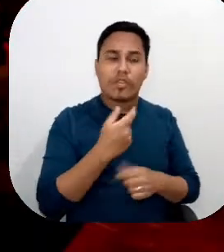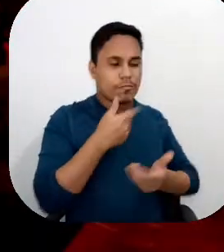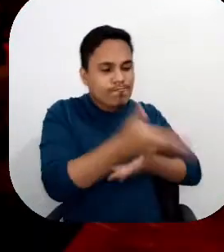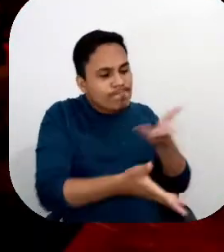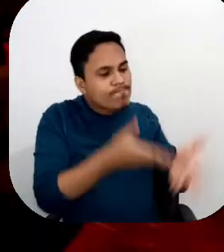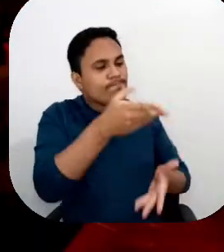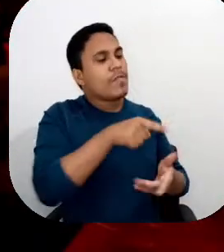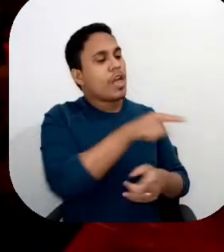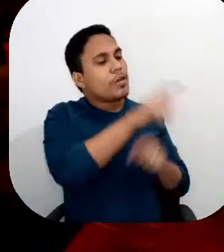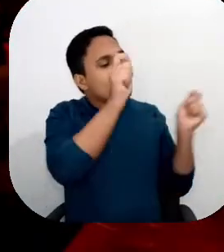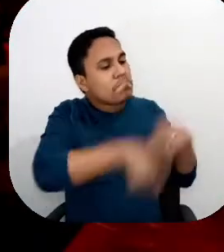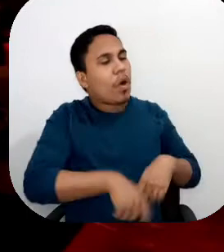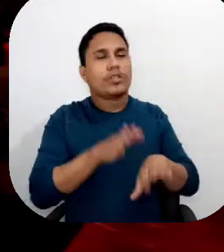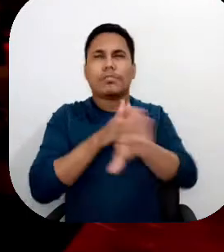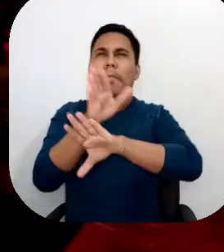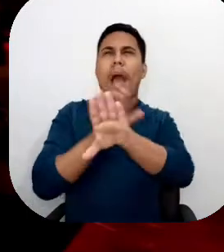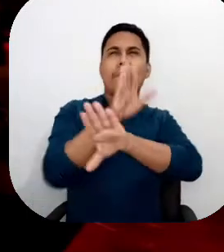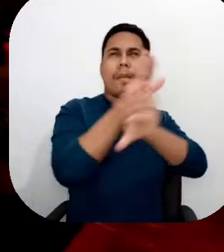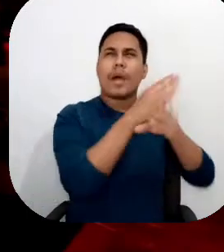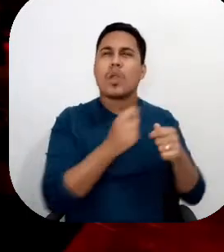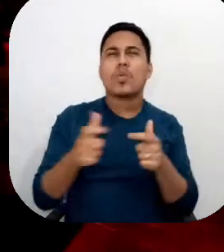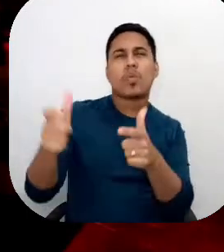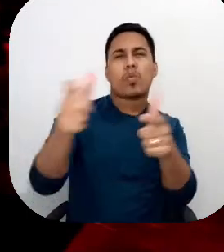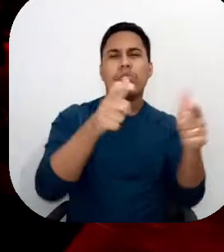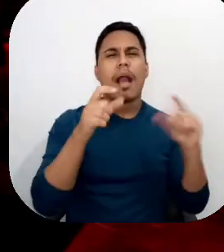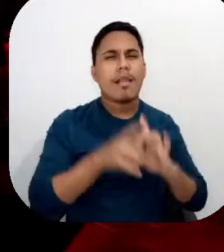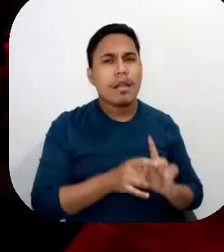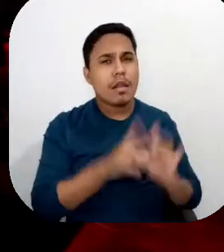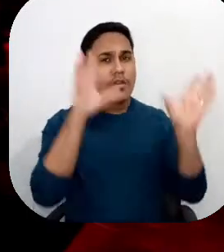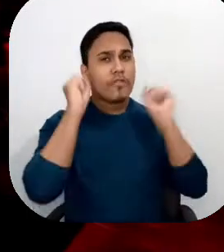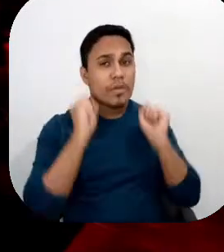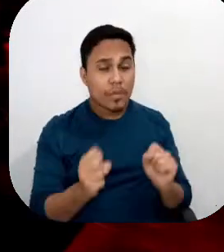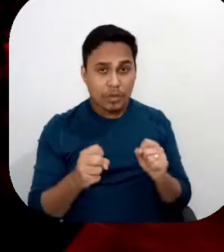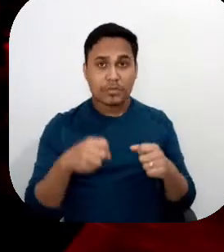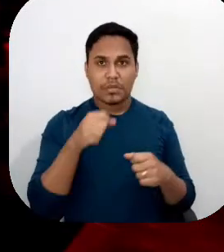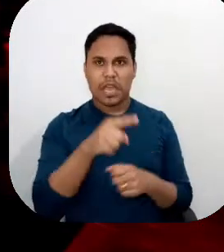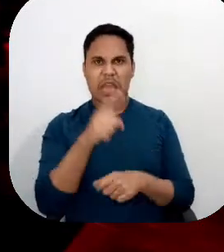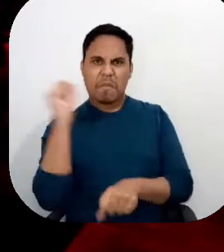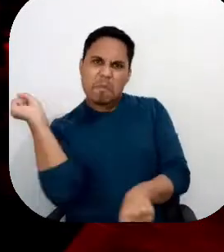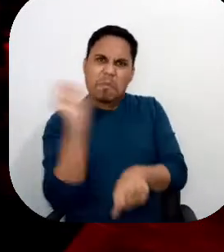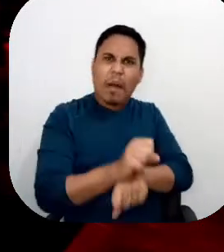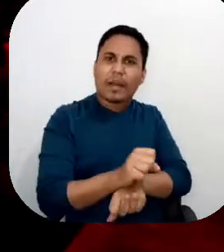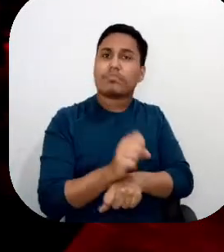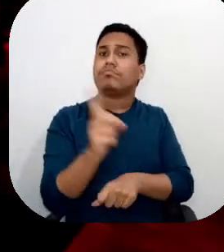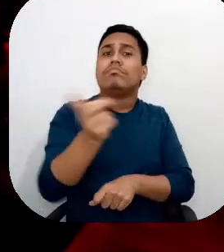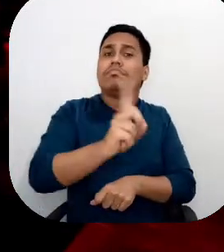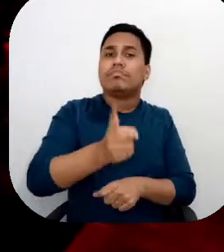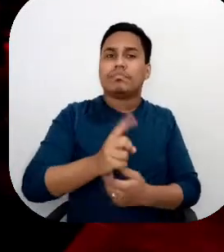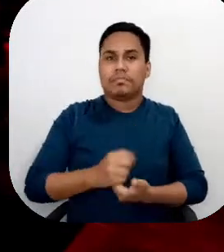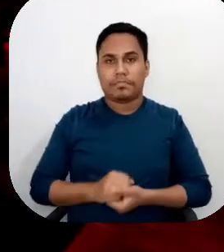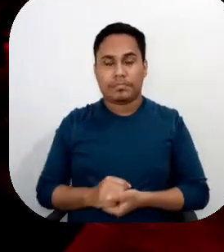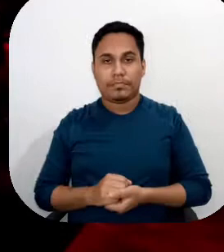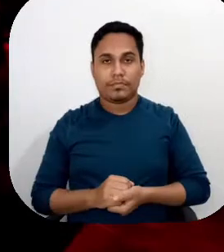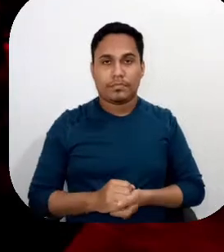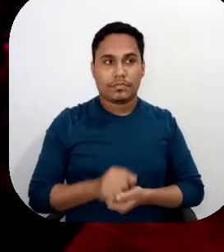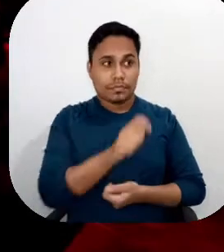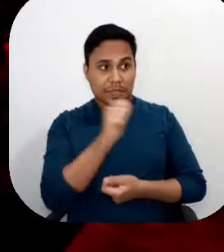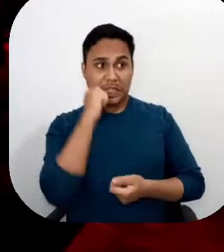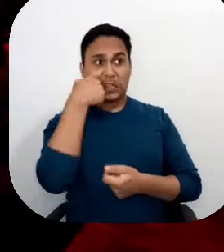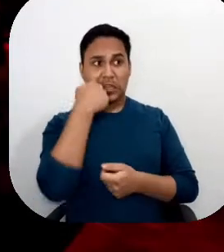meu filho eu vou criar pra que ele possa entrar onde quiser e não ser mais